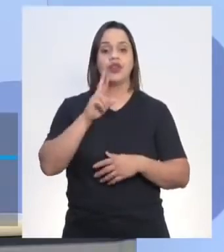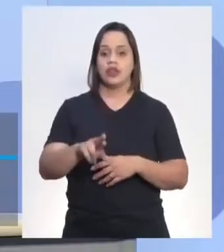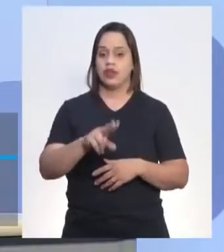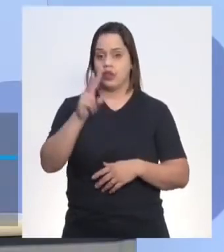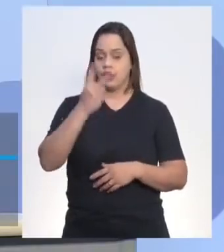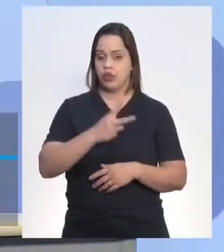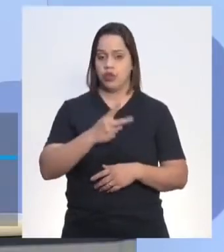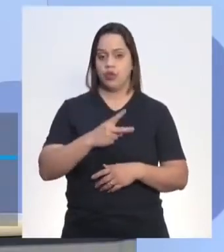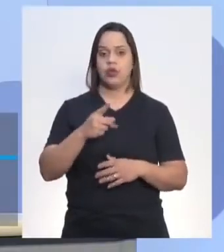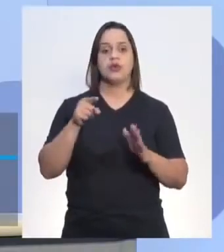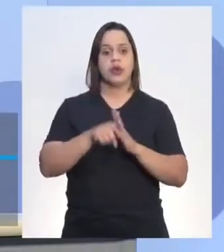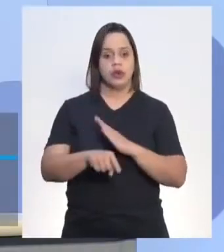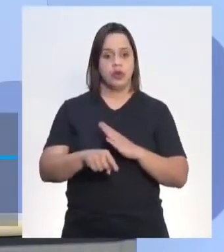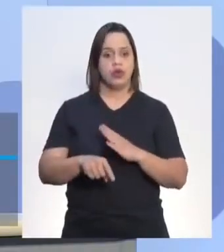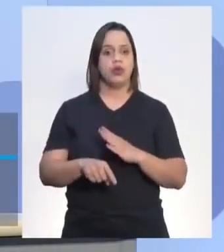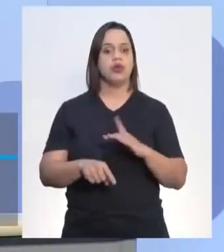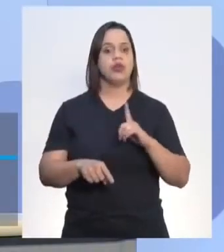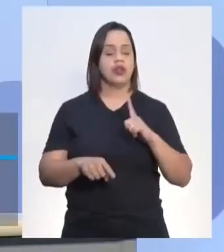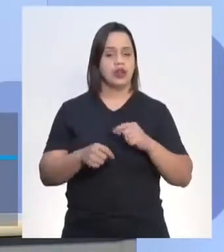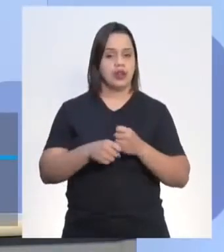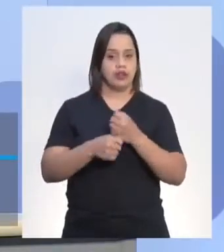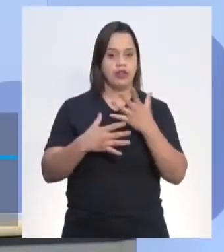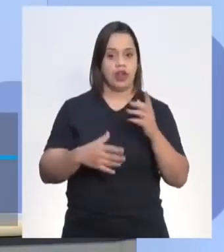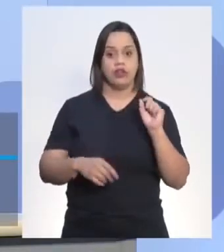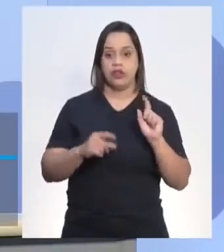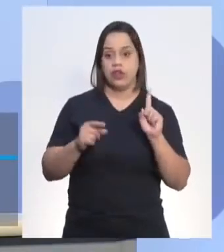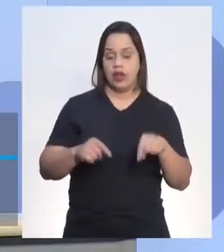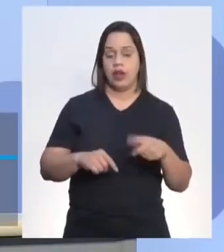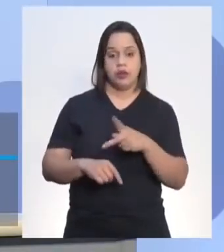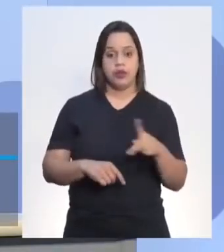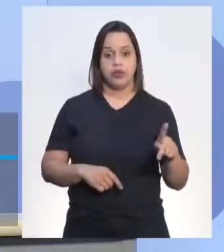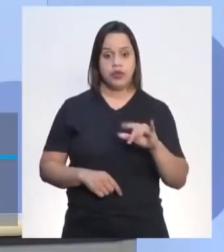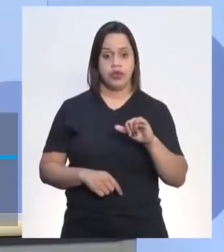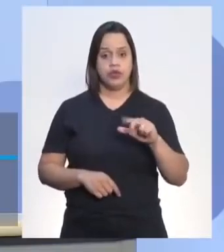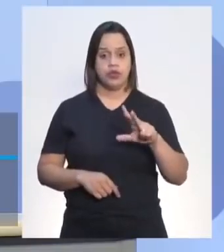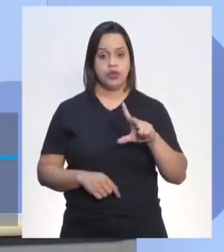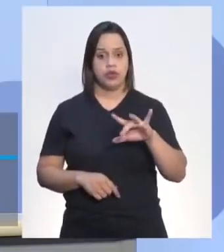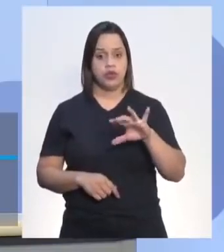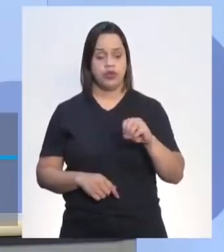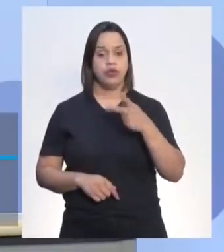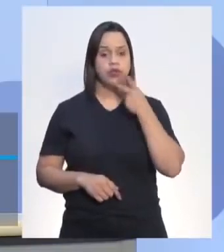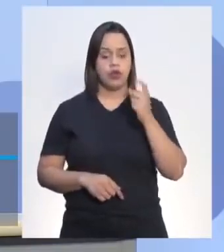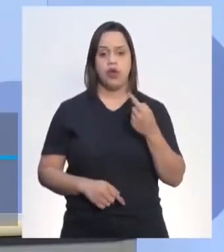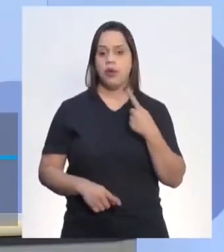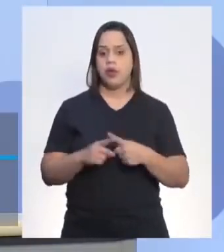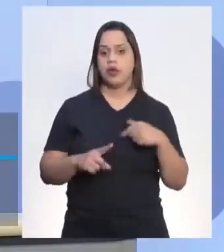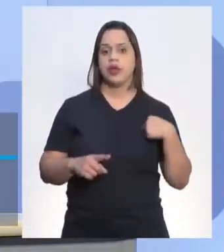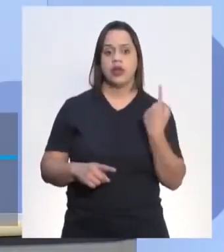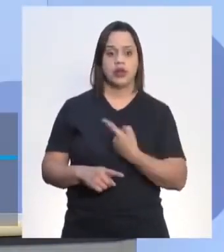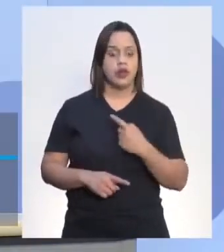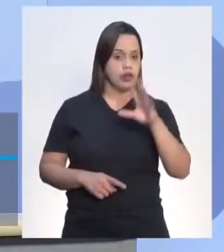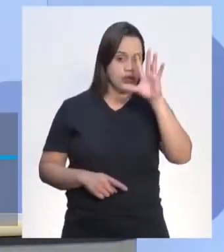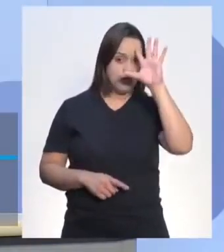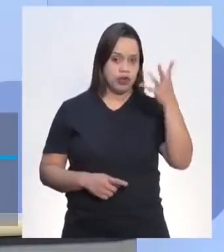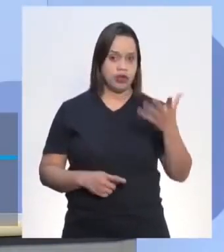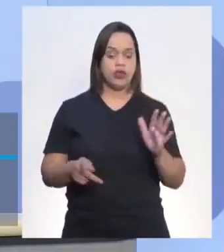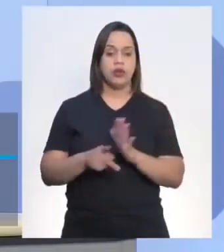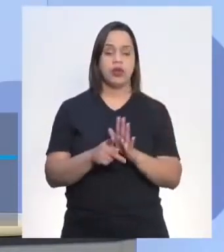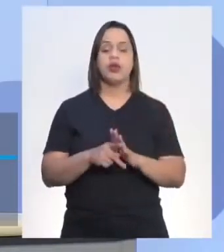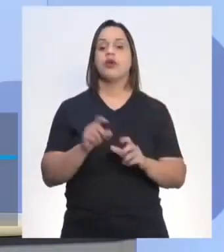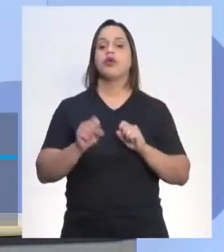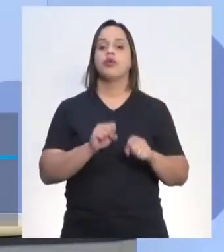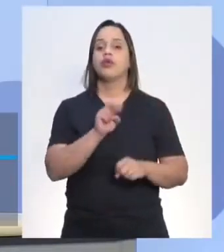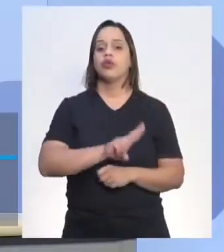2 perguntinhas que nós tivemos lá no nosso chat. O professor Silvio diz por que a gente não resolve pelo